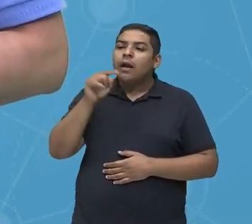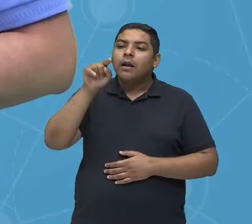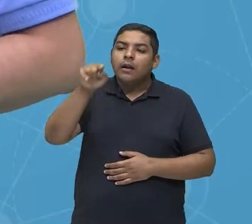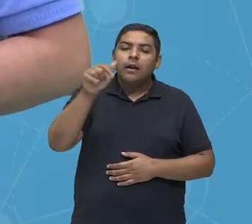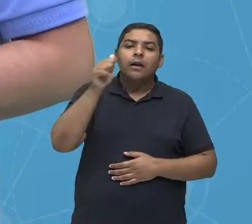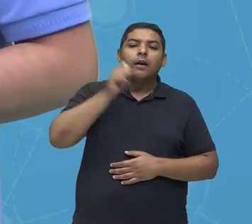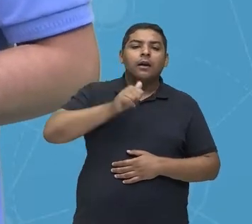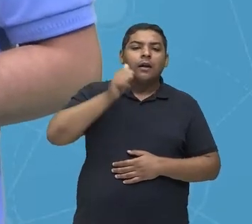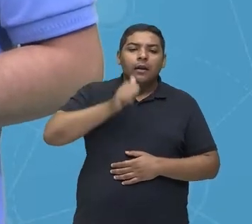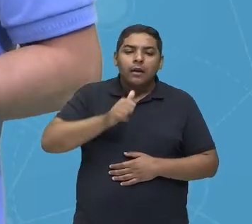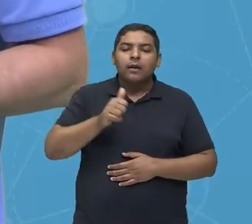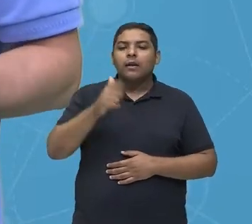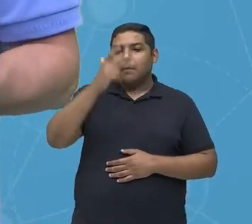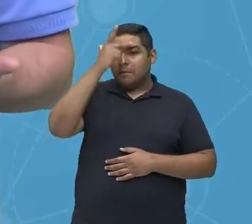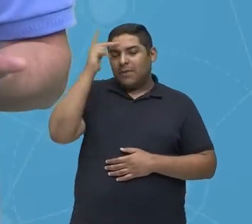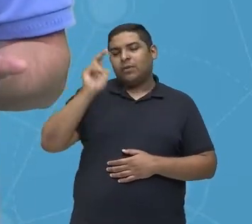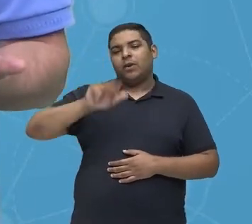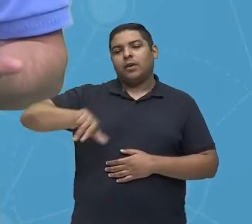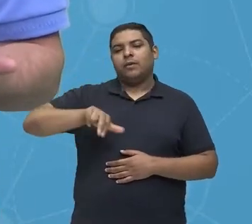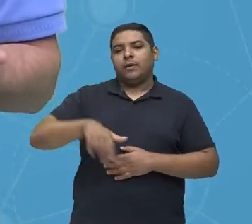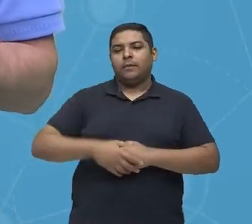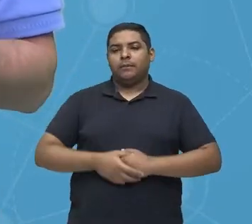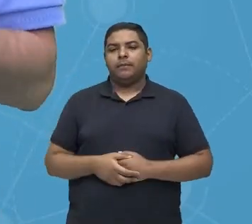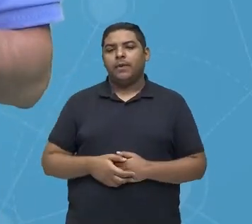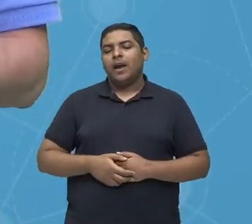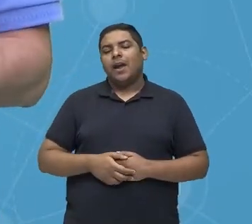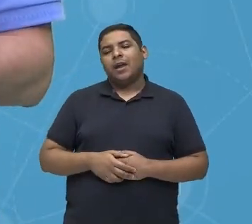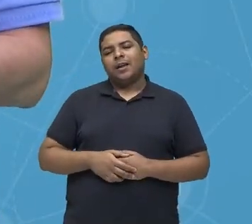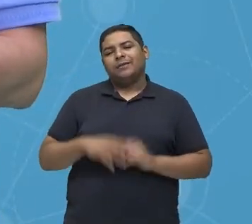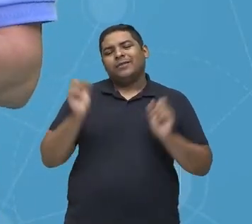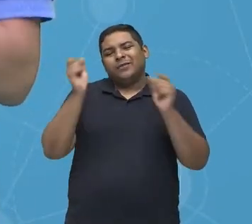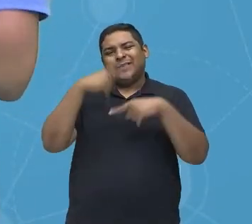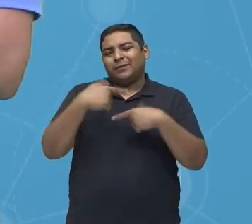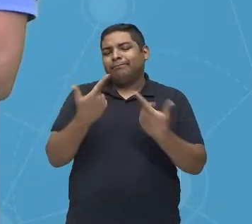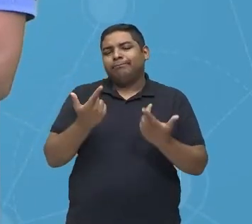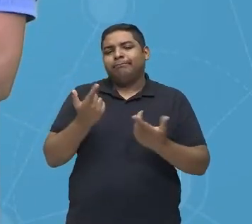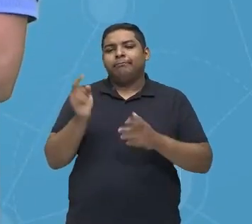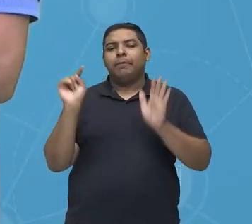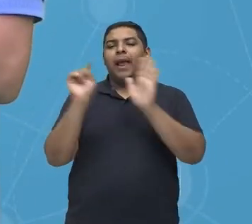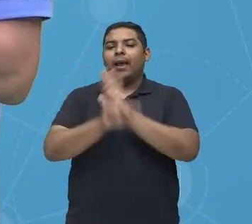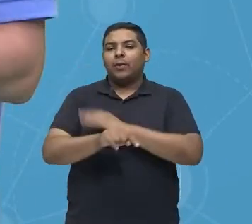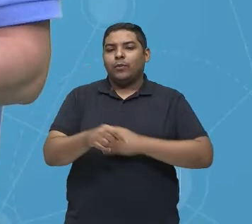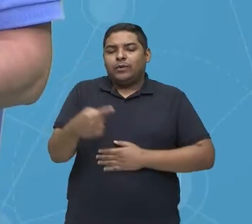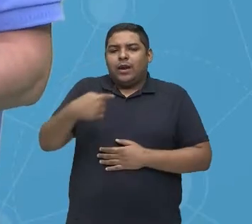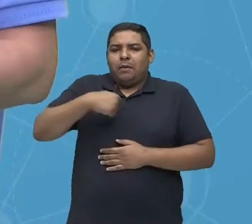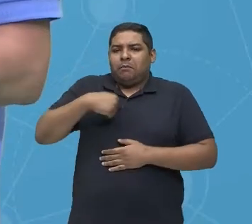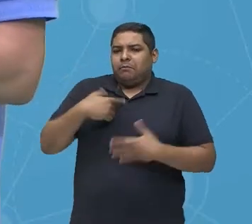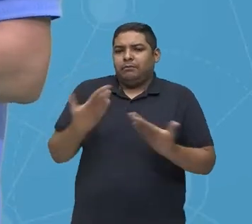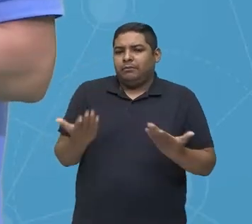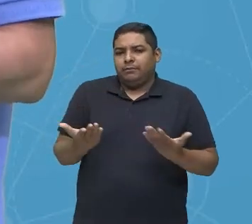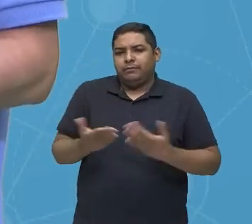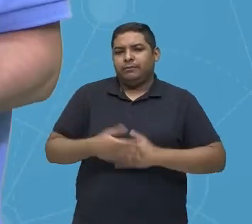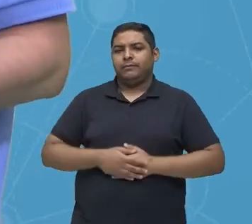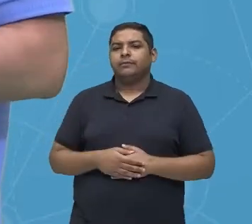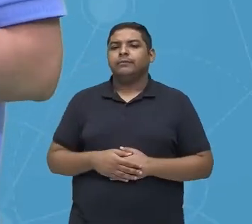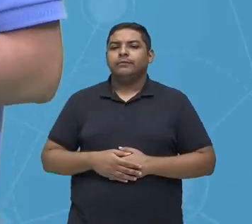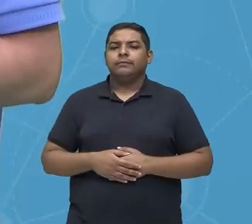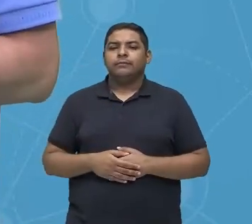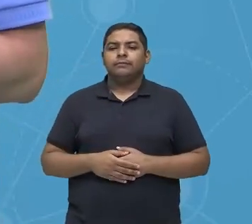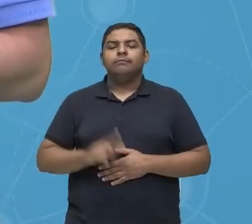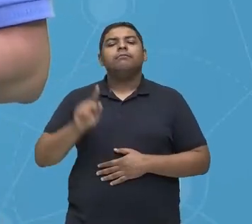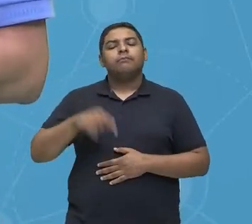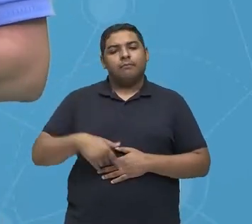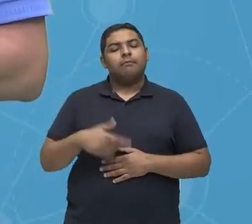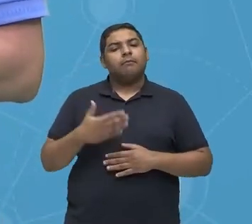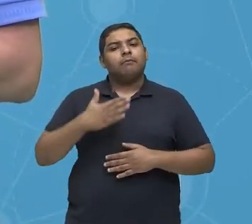pessoa. Dificilmente você vai fazer uma pergunta, é difícil fazer uma pergunta sobre si mesmo, mas gramaticalmente essa